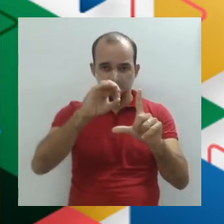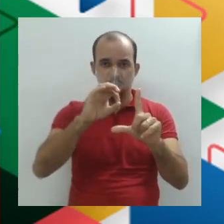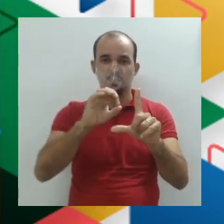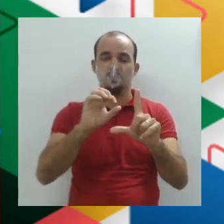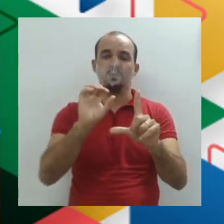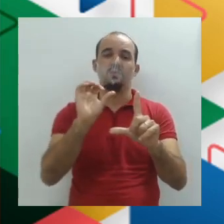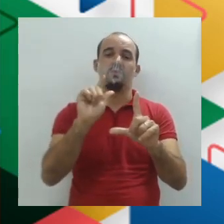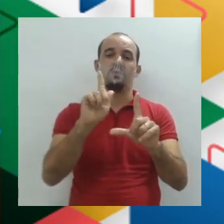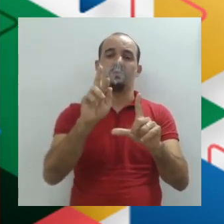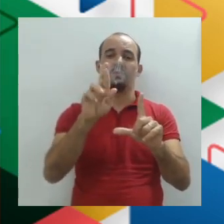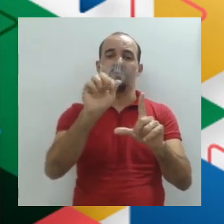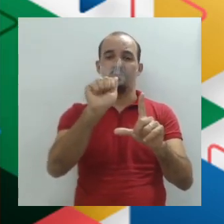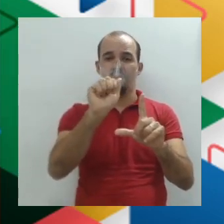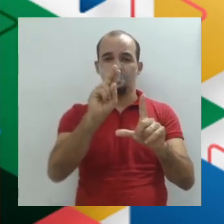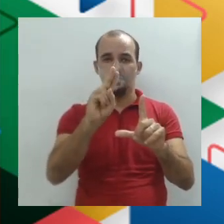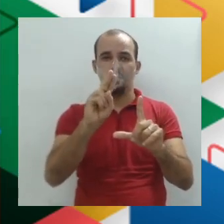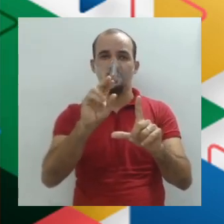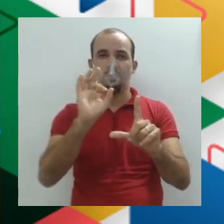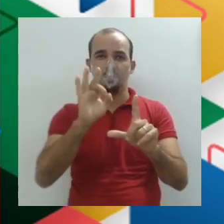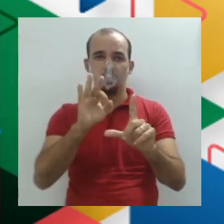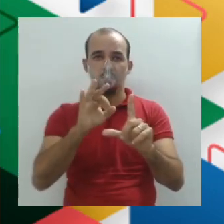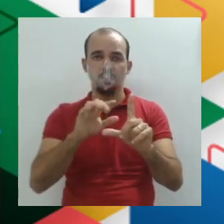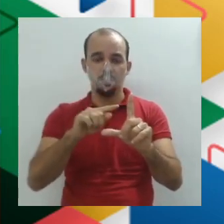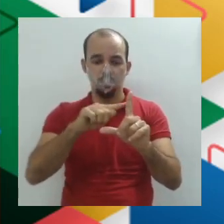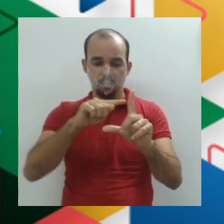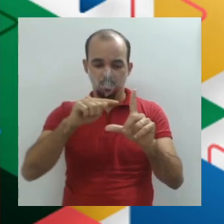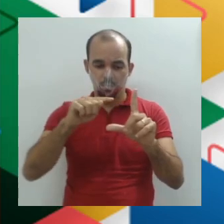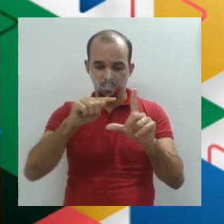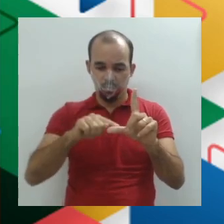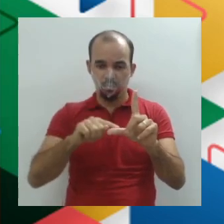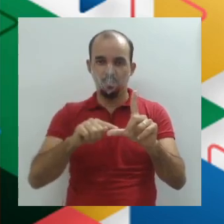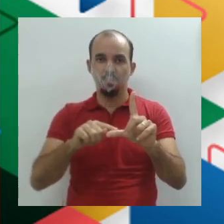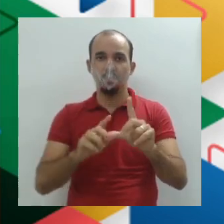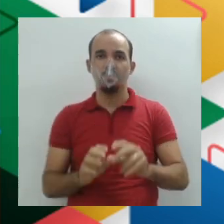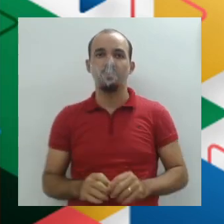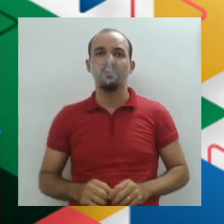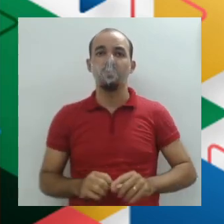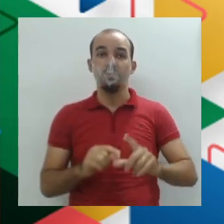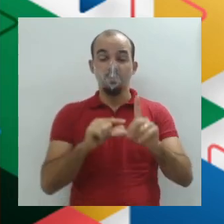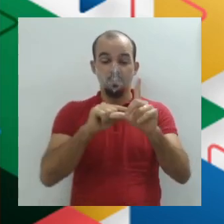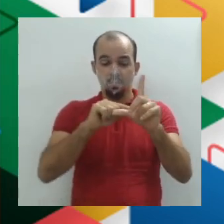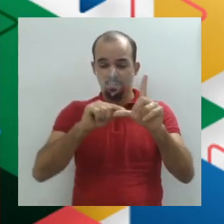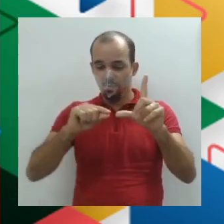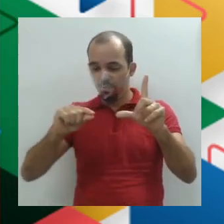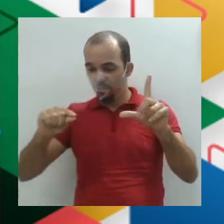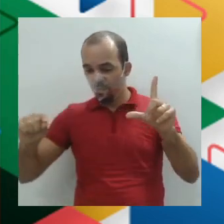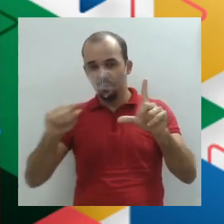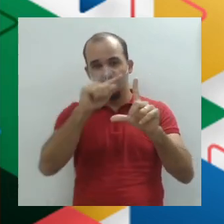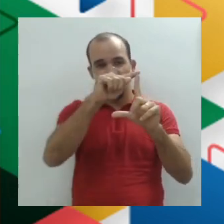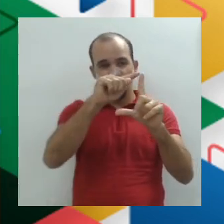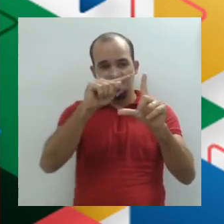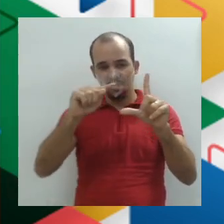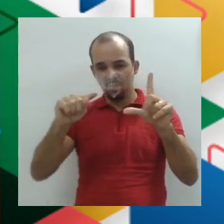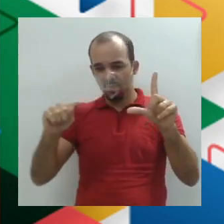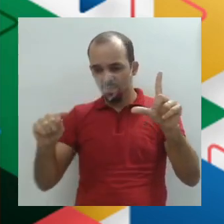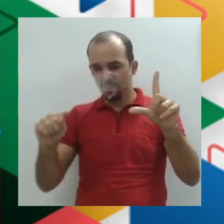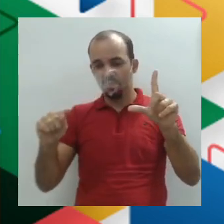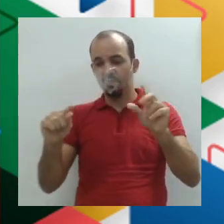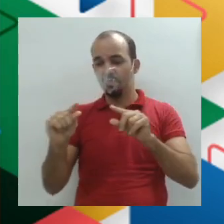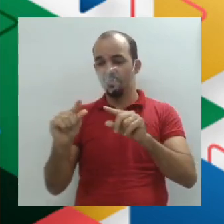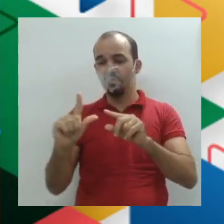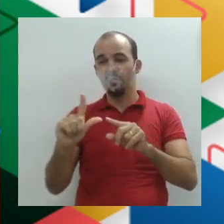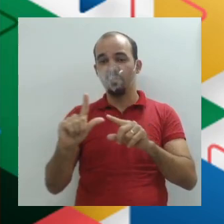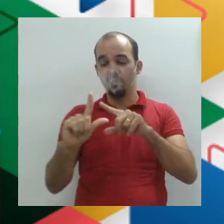catetos, tá bom? Então, em um triângulo retângulo, eu vou considerar aqui, ó, um ângulo qualquer. Chamei esse ângulo aqui